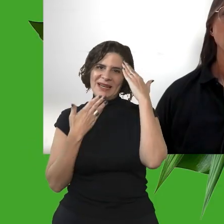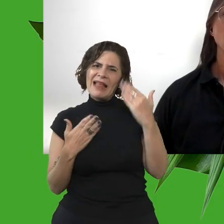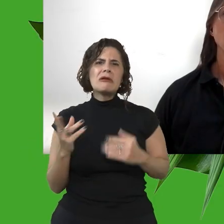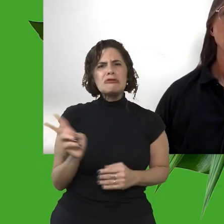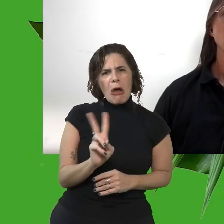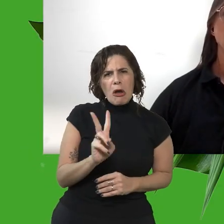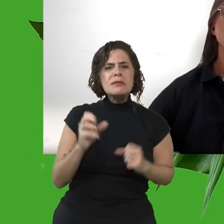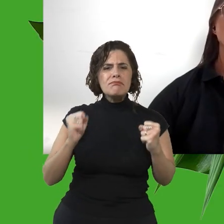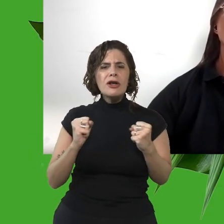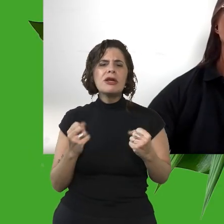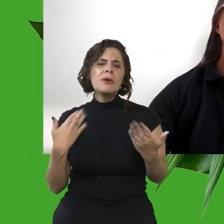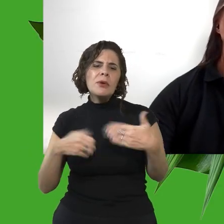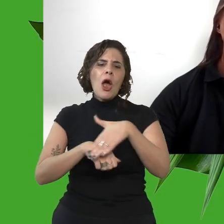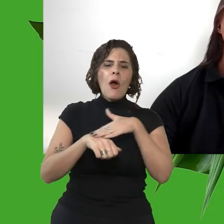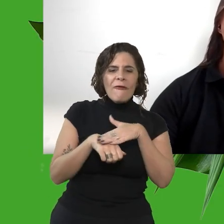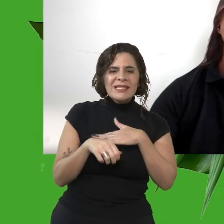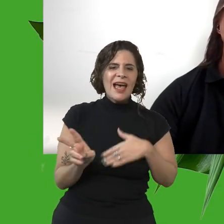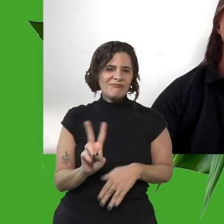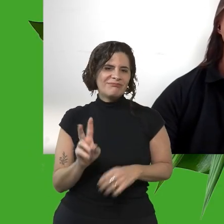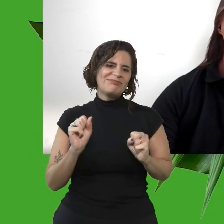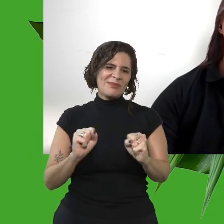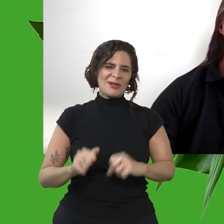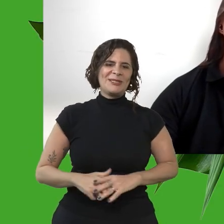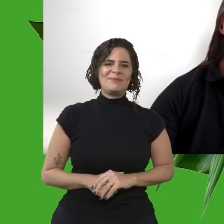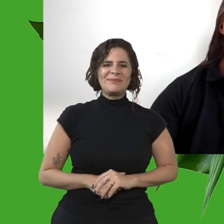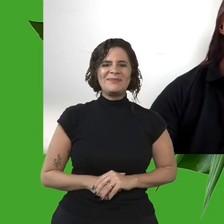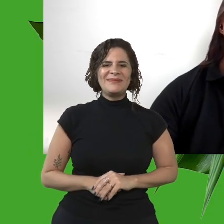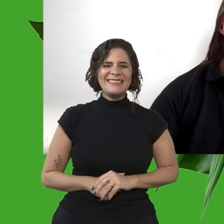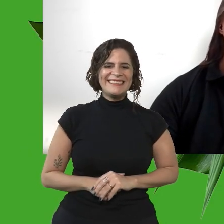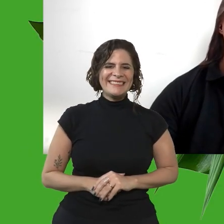debater diversos pontos como especialistas que vocês são.